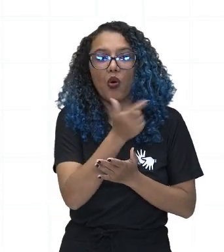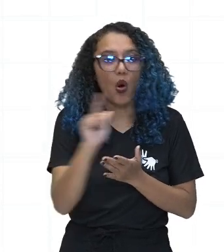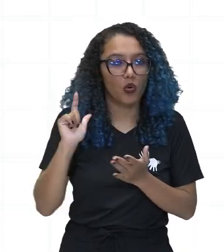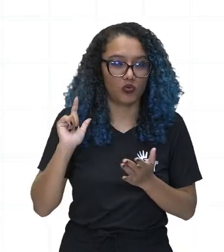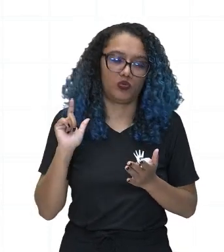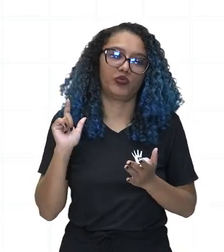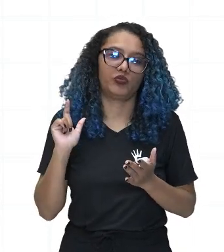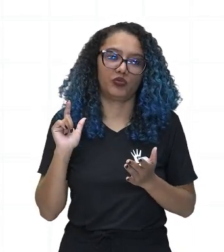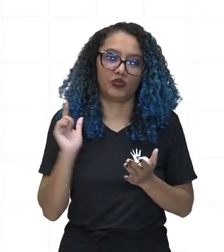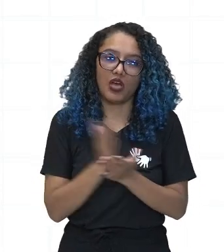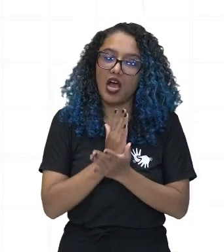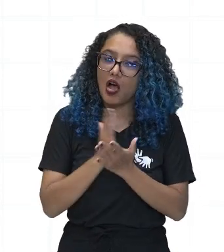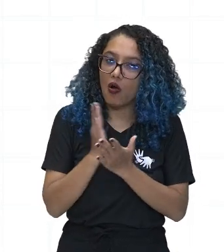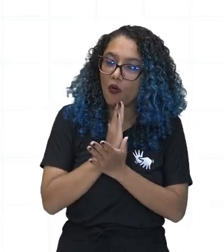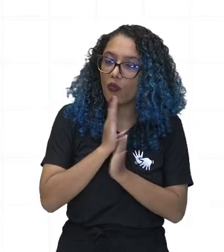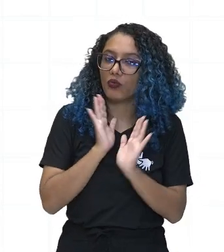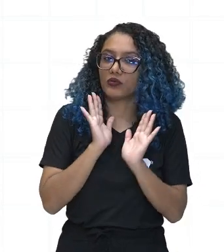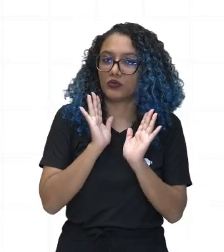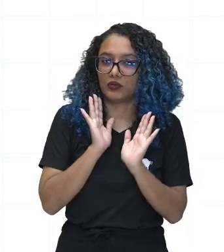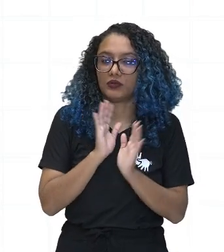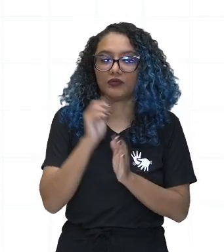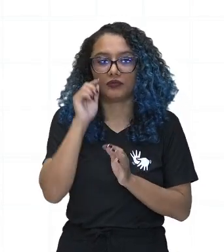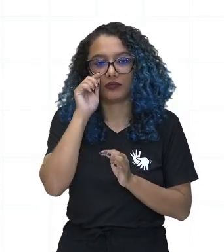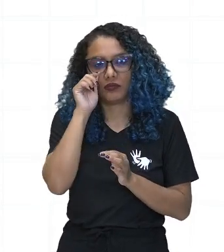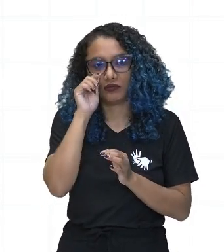aí alguns casos de concordância nominal.